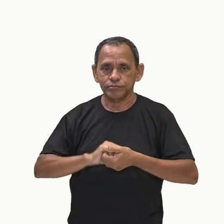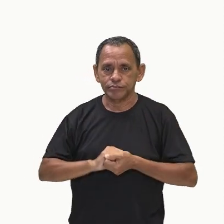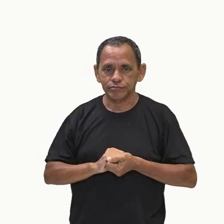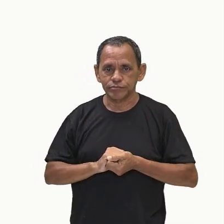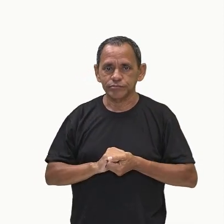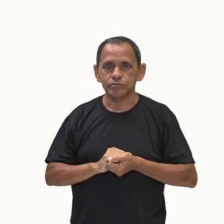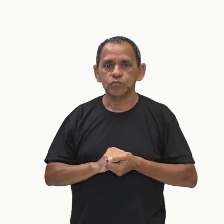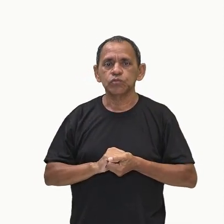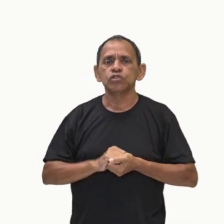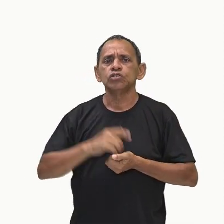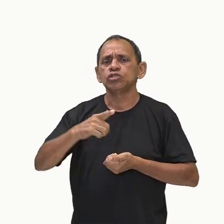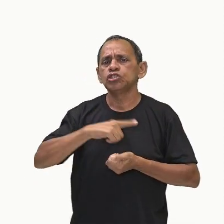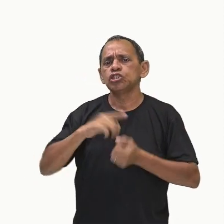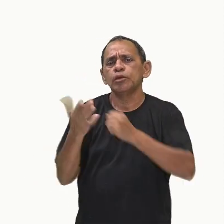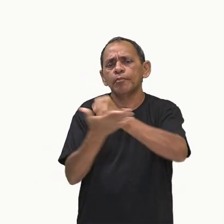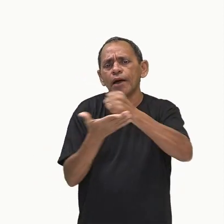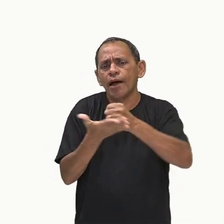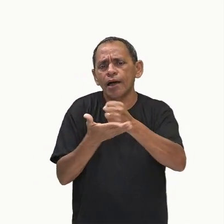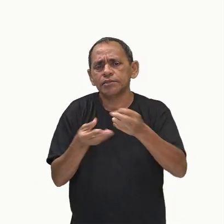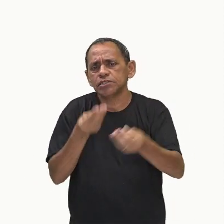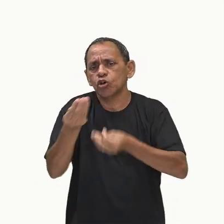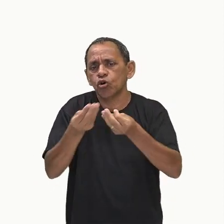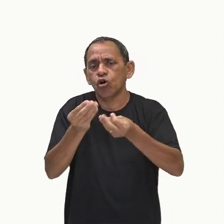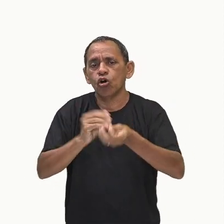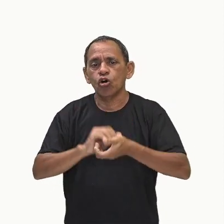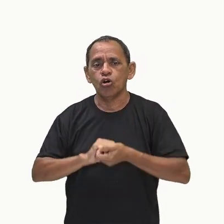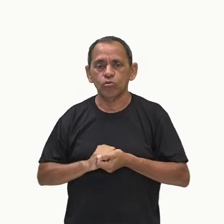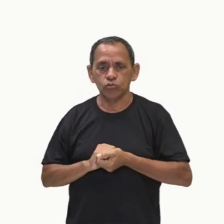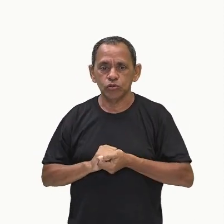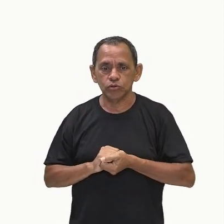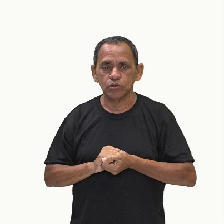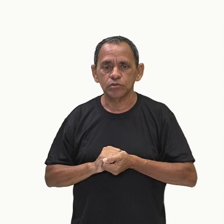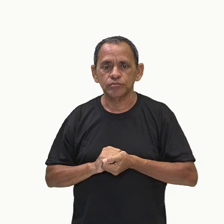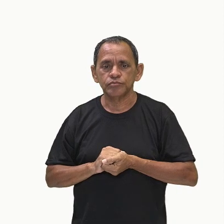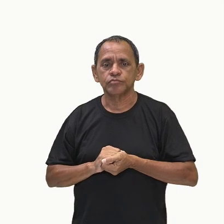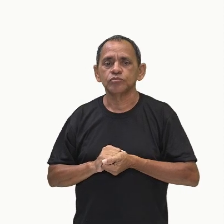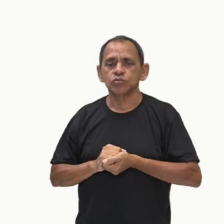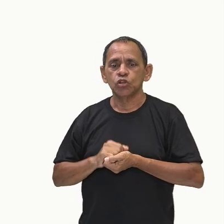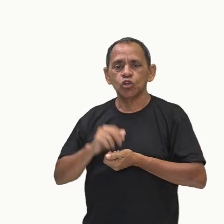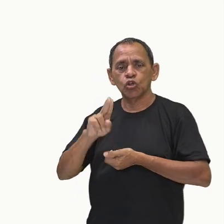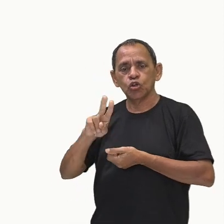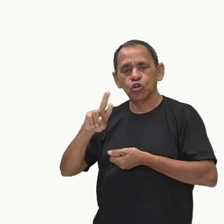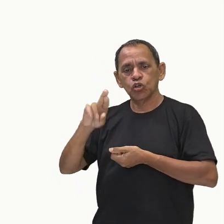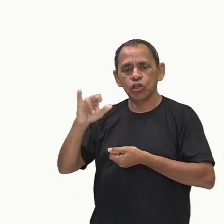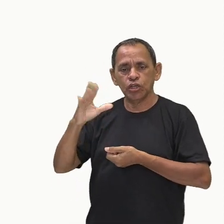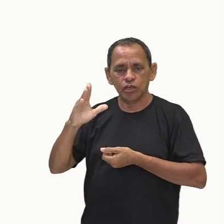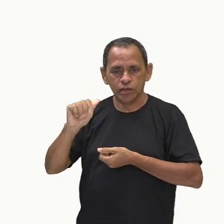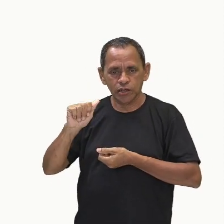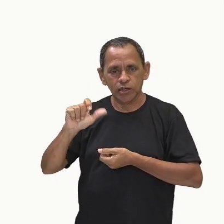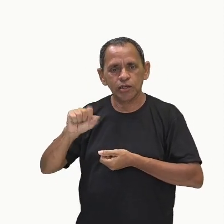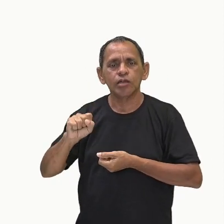né? E as bases púricas e pirimídicas, né? As bases nitrogenadas.